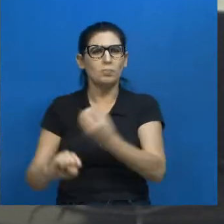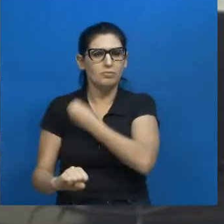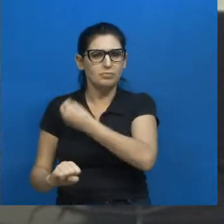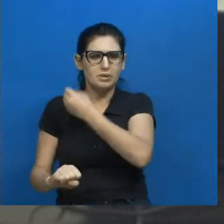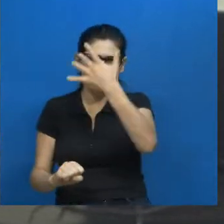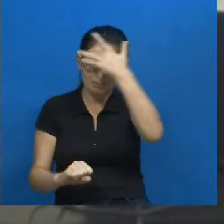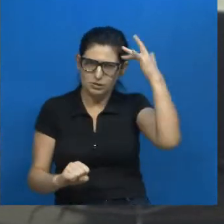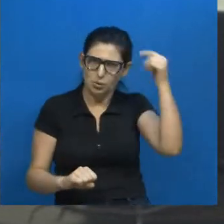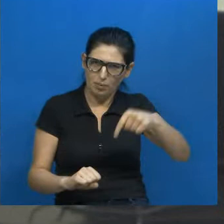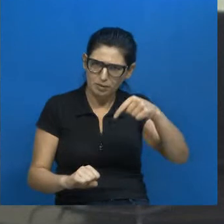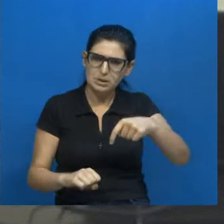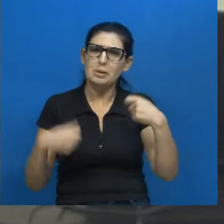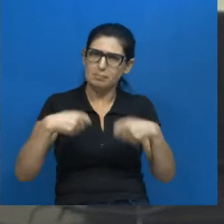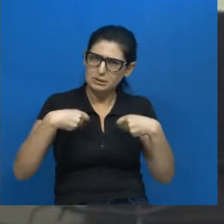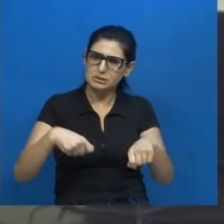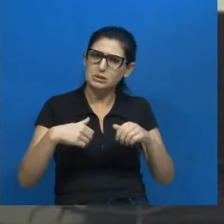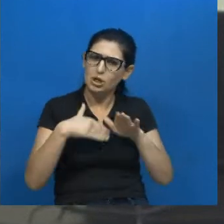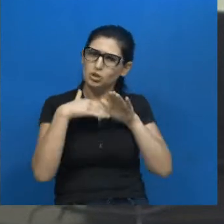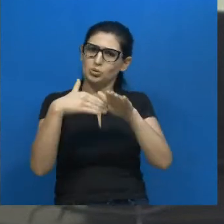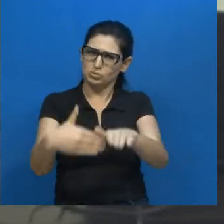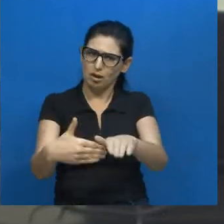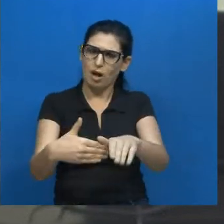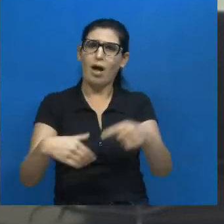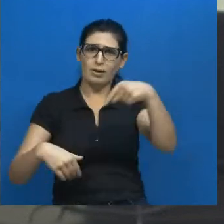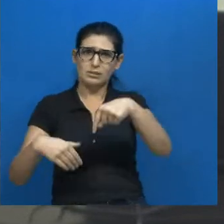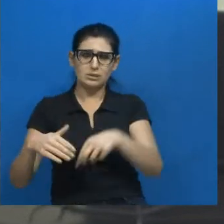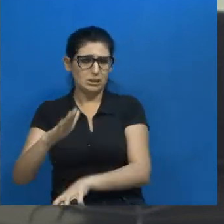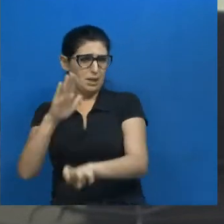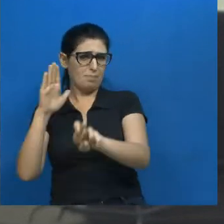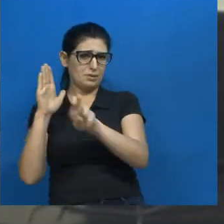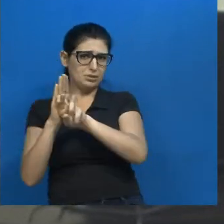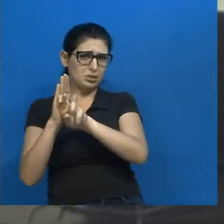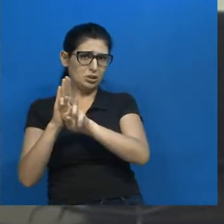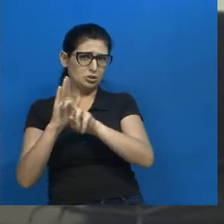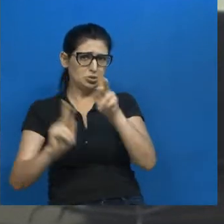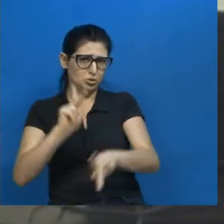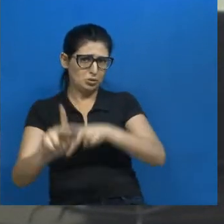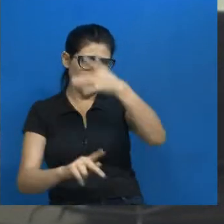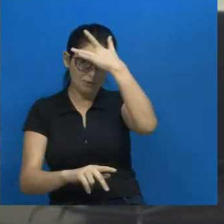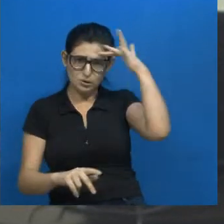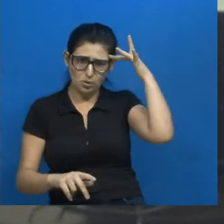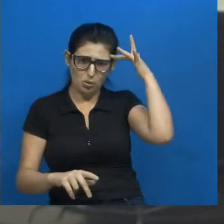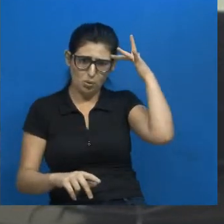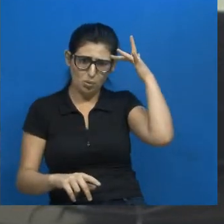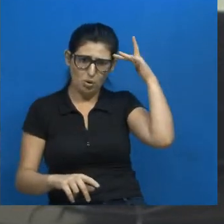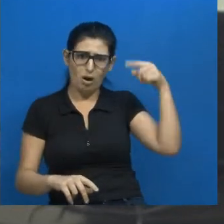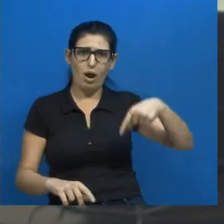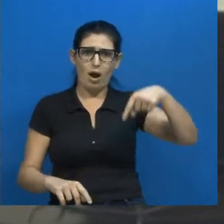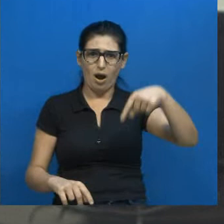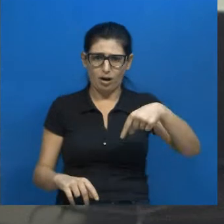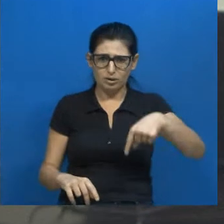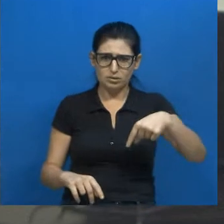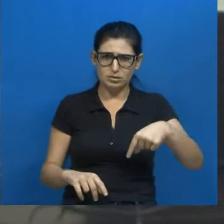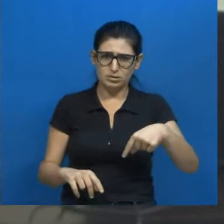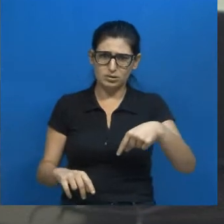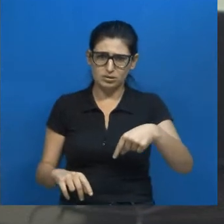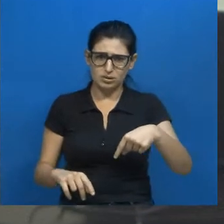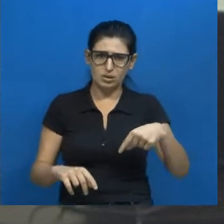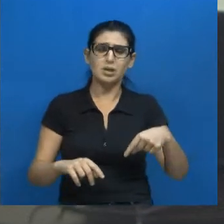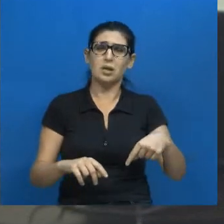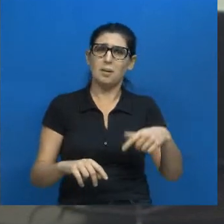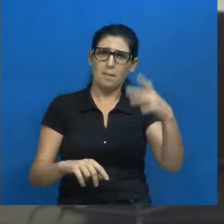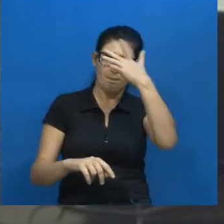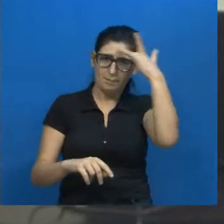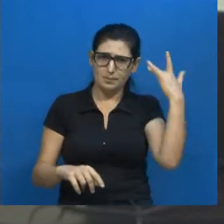que a população quer, tá? Eu sou representante público, tá? Tá ok? Tá bom? Eu atendo a população, tá, gente? A